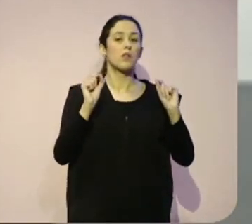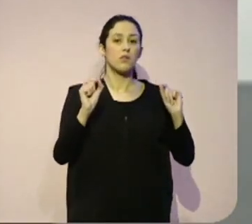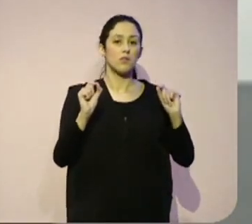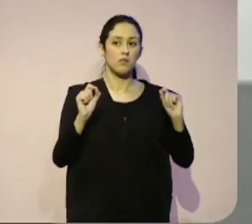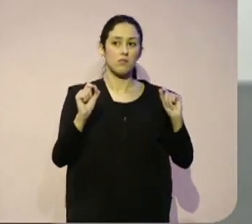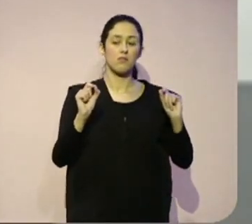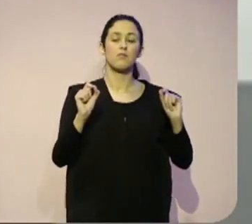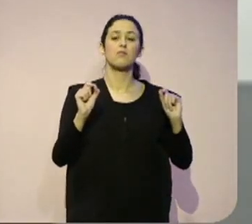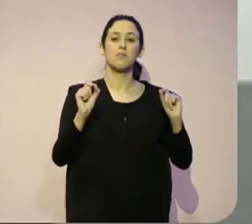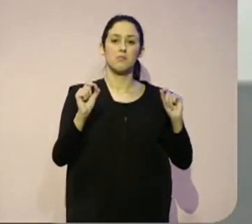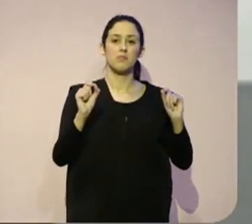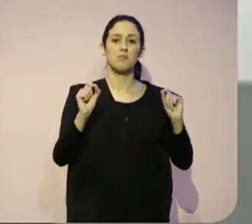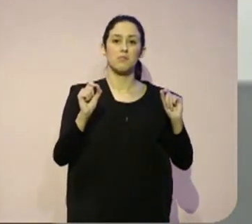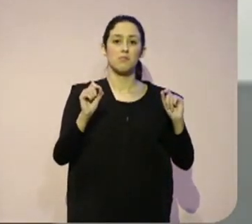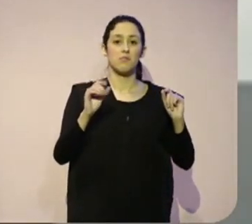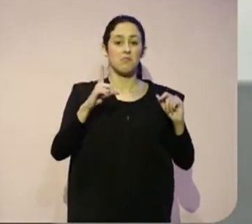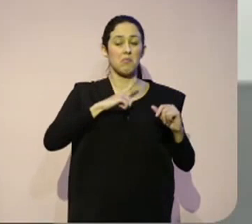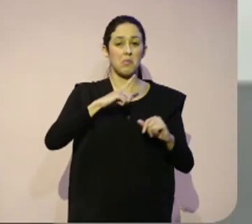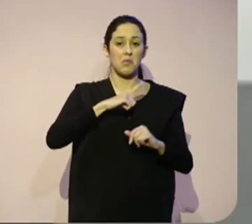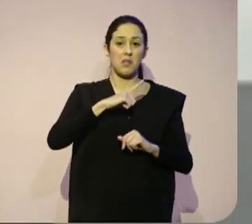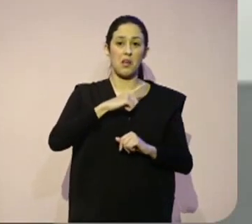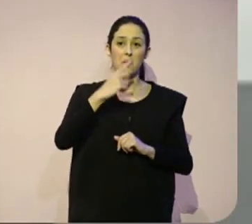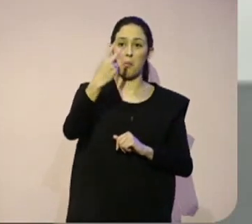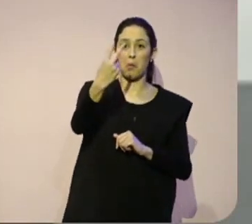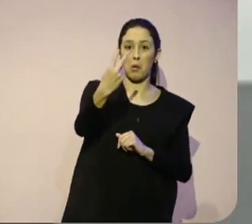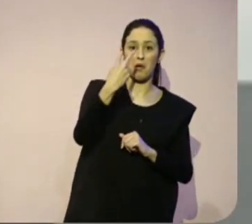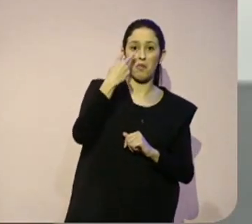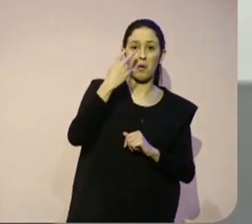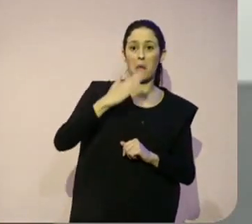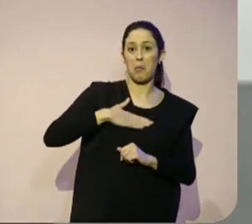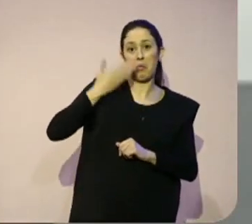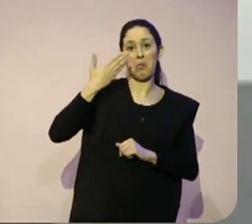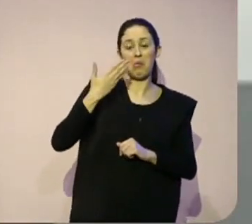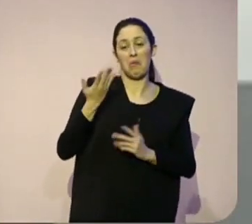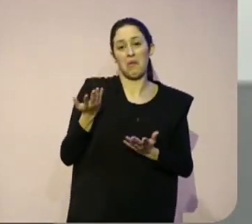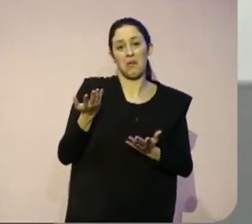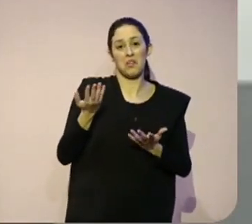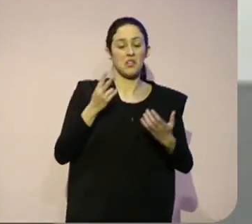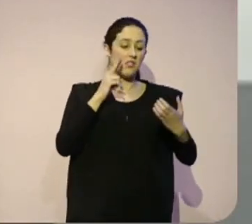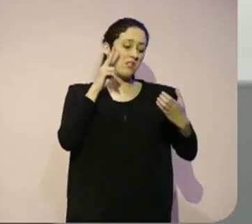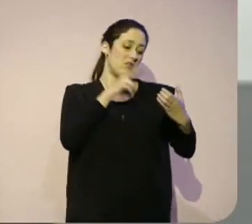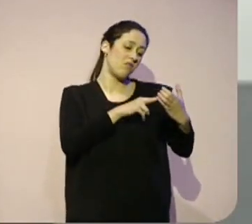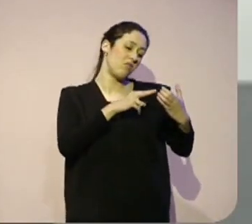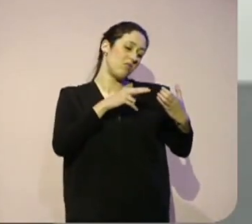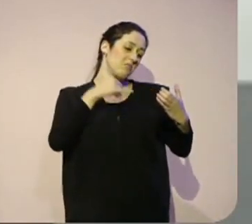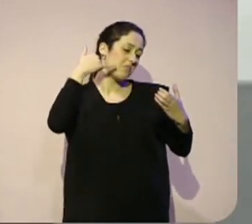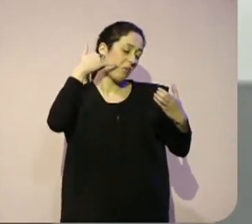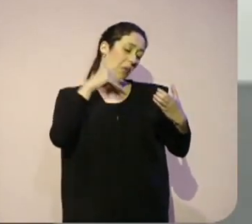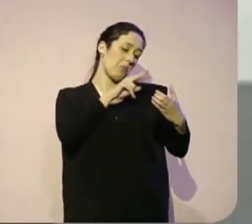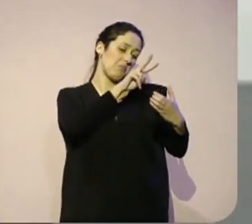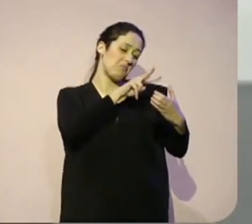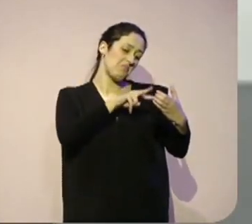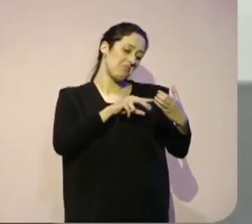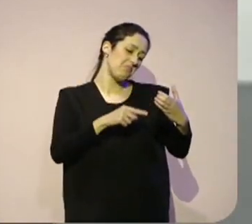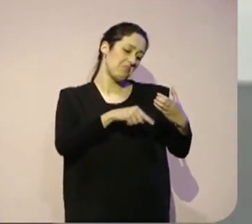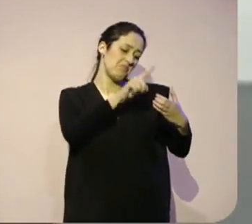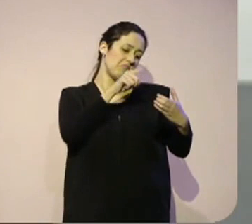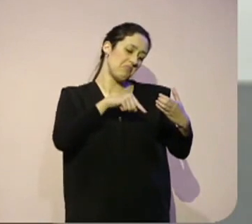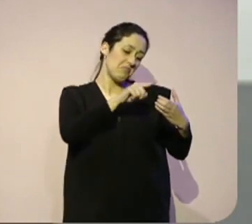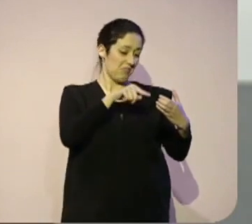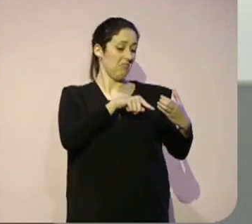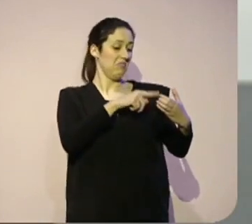chegaram nesse culto por acaso. Estava mexendo, folheando, parou, deixa eu ouvir o que esse pastor quer